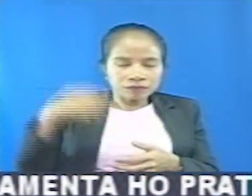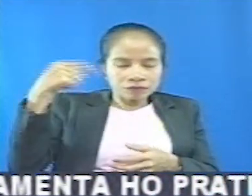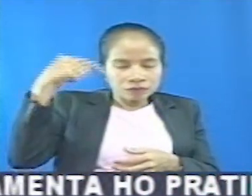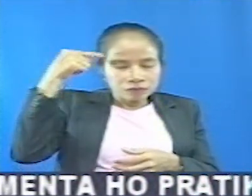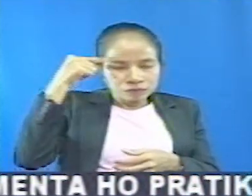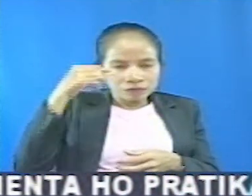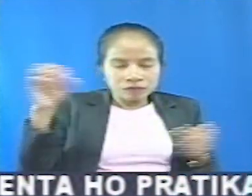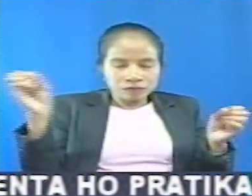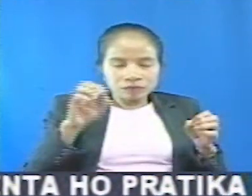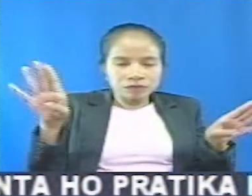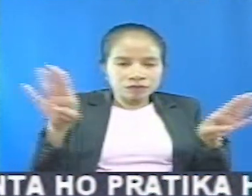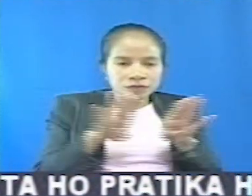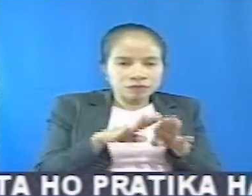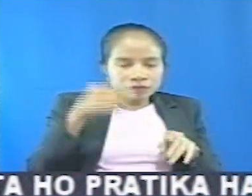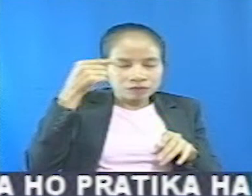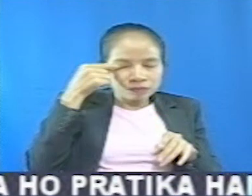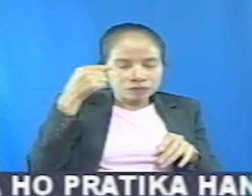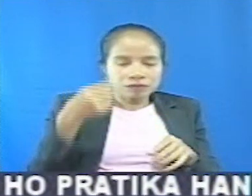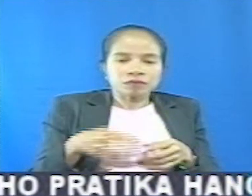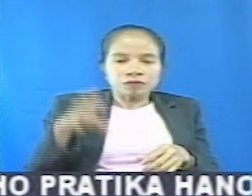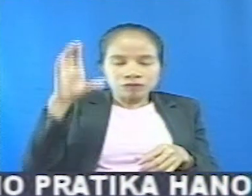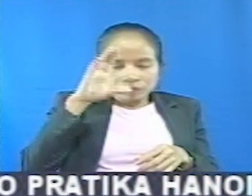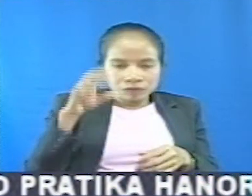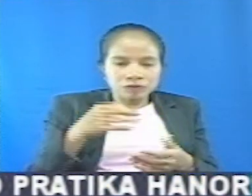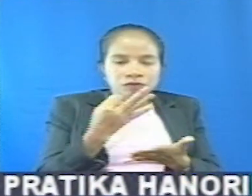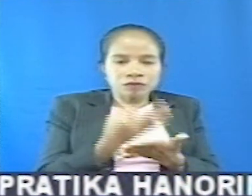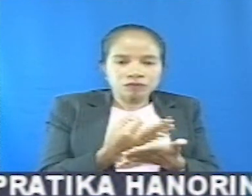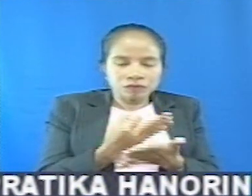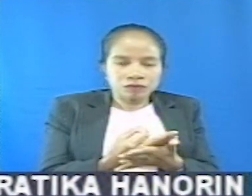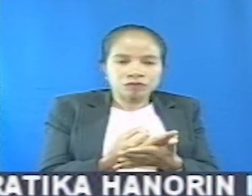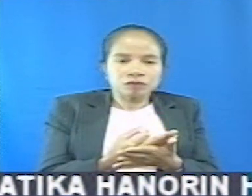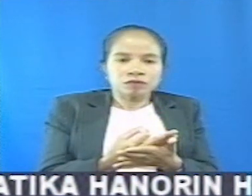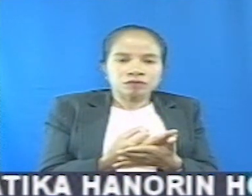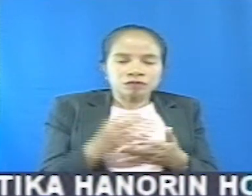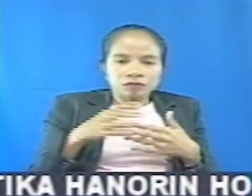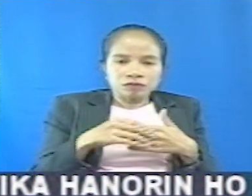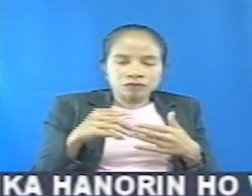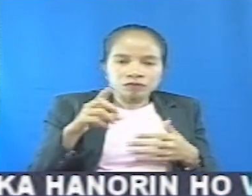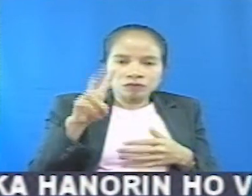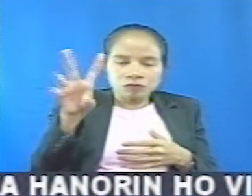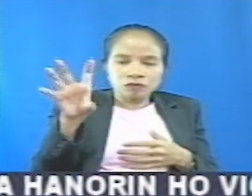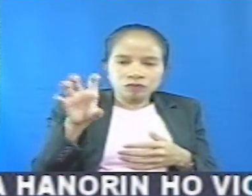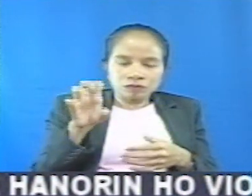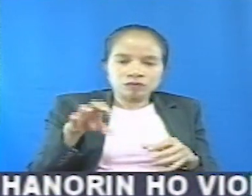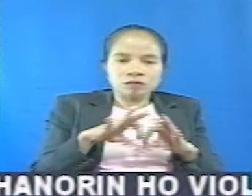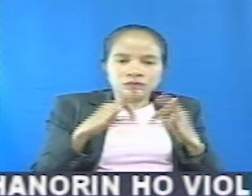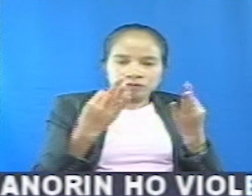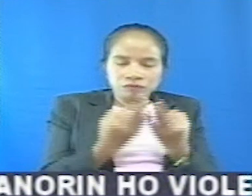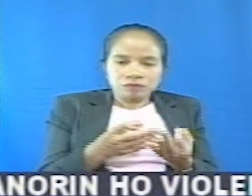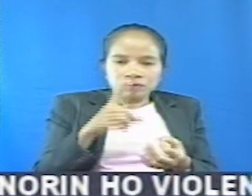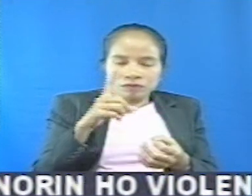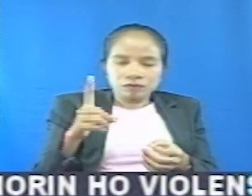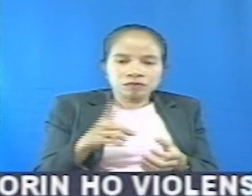Governo Mos lataka matan ho dibuka solusaun fo subsidio ho montante dólares atus rua ba kada familia